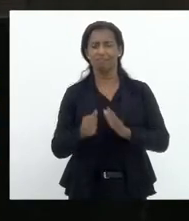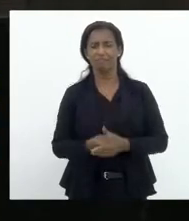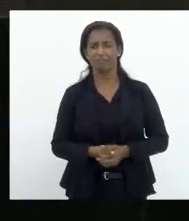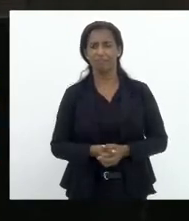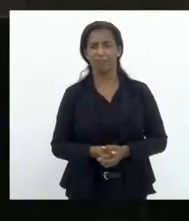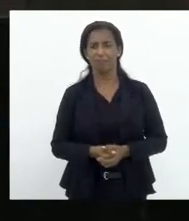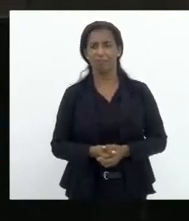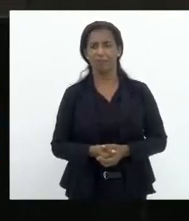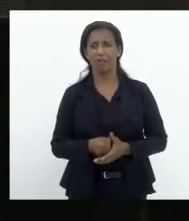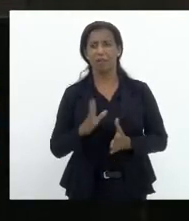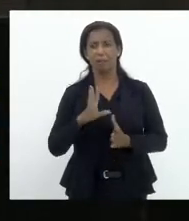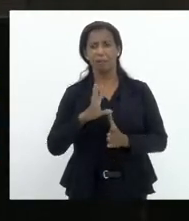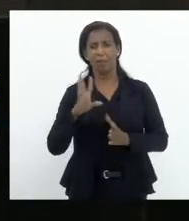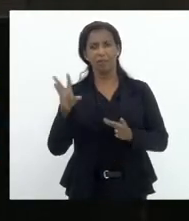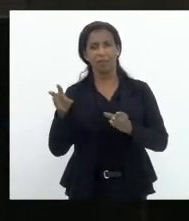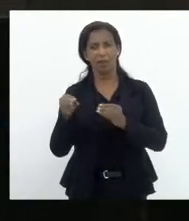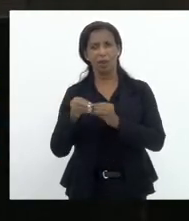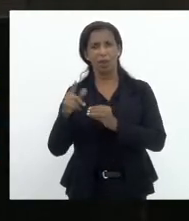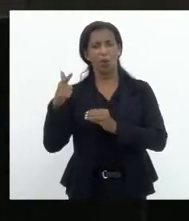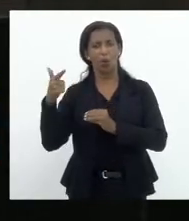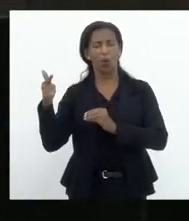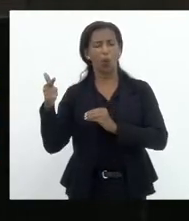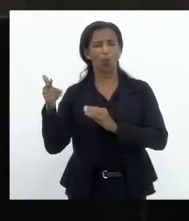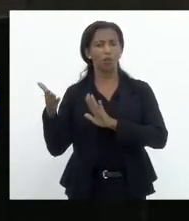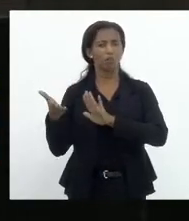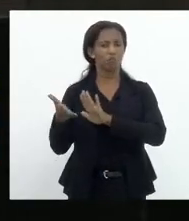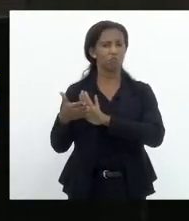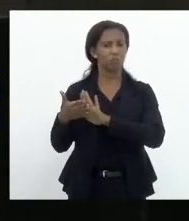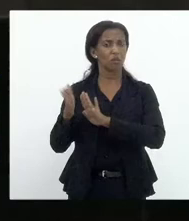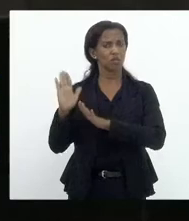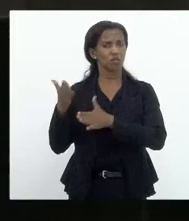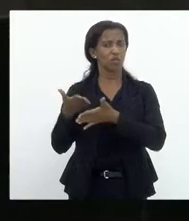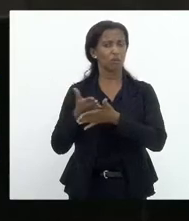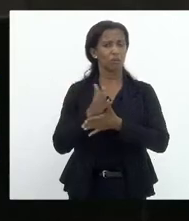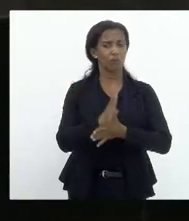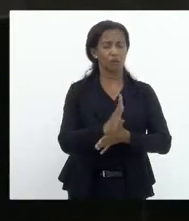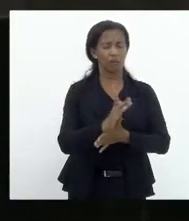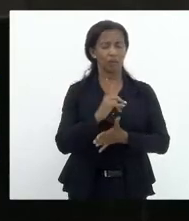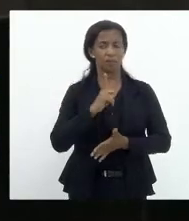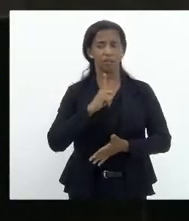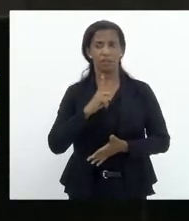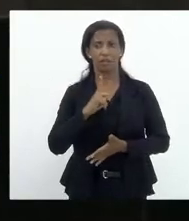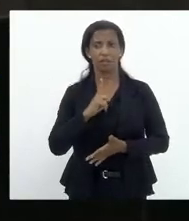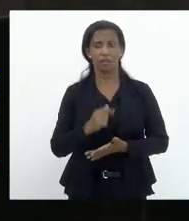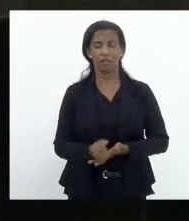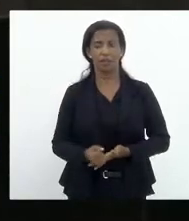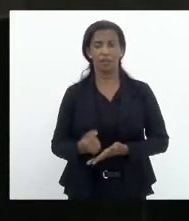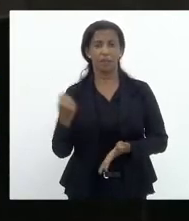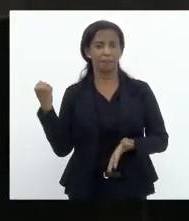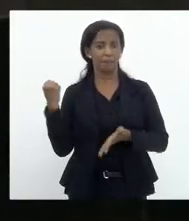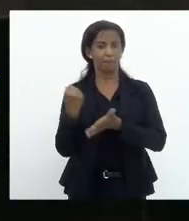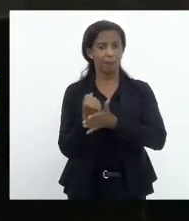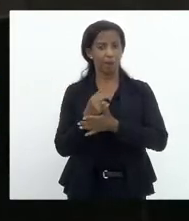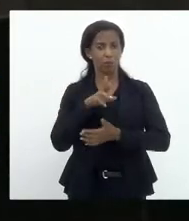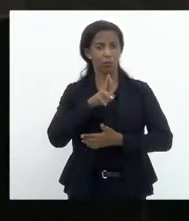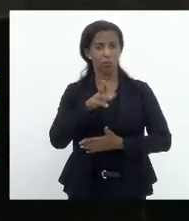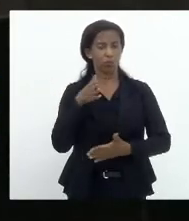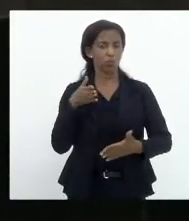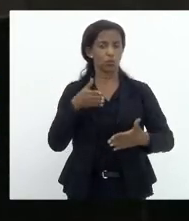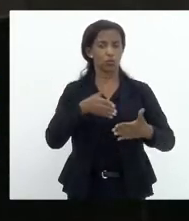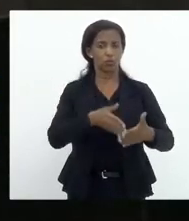é concomitante é uma outra proposição aqui já aprovada né E que tem impactos e resultados